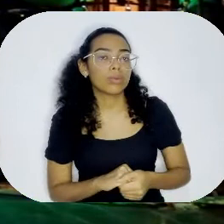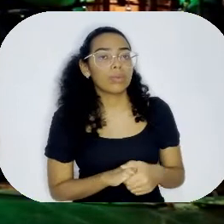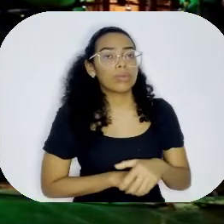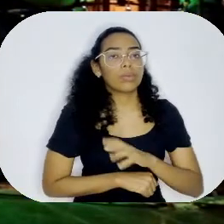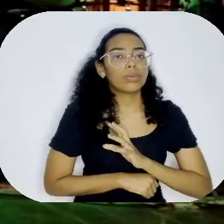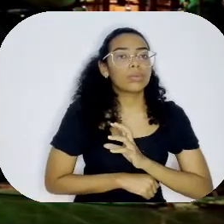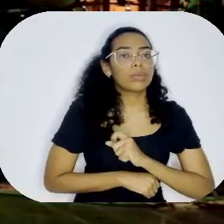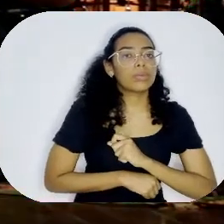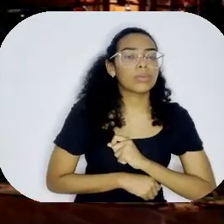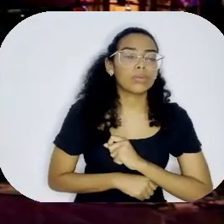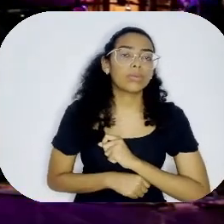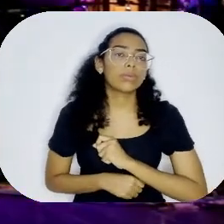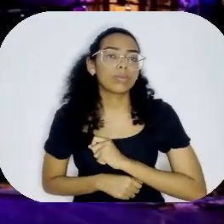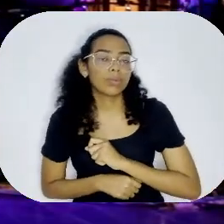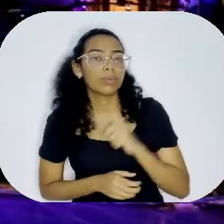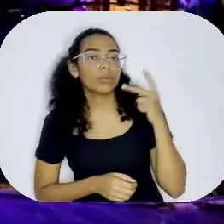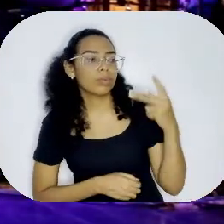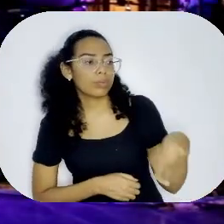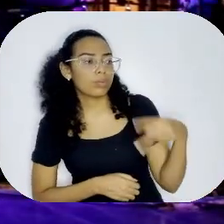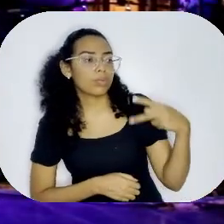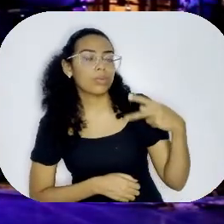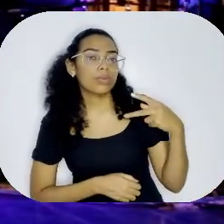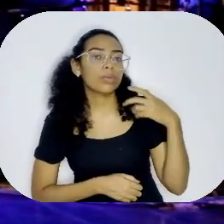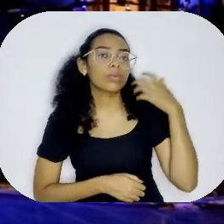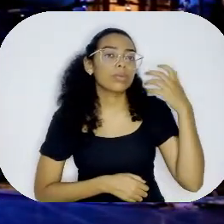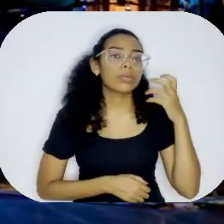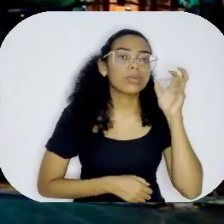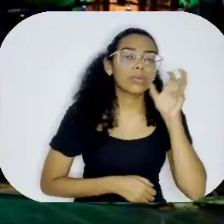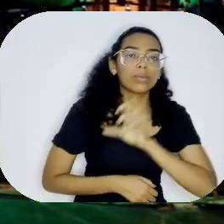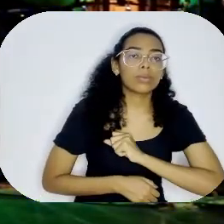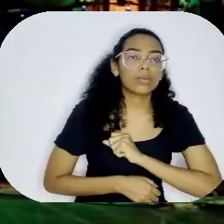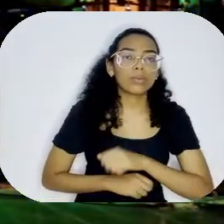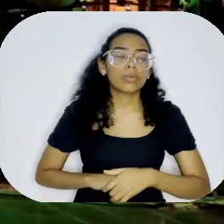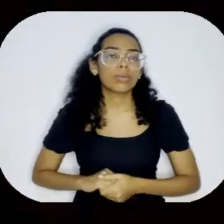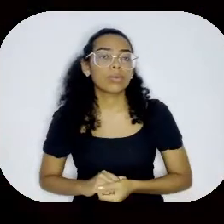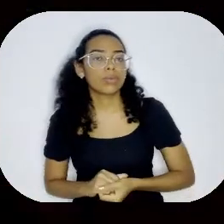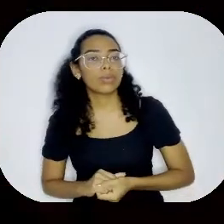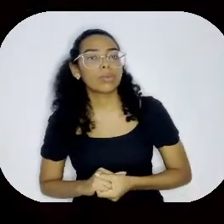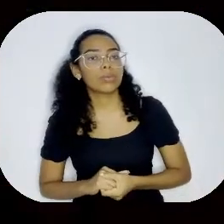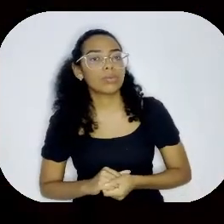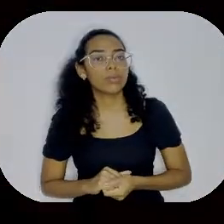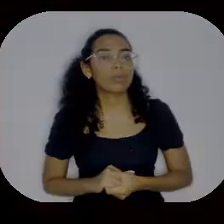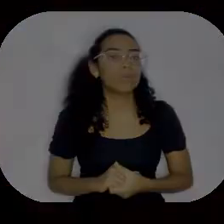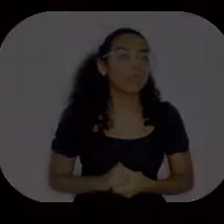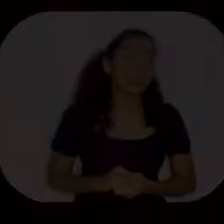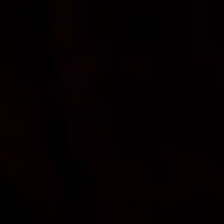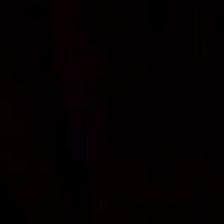ó meu amor, cedro, amor, cedro, ó meu